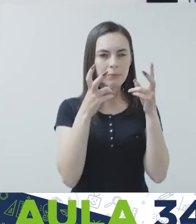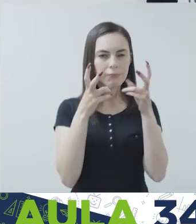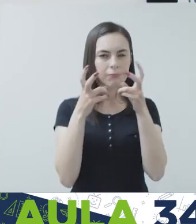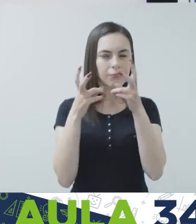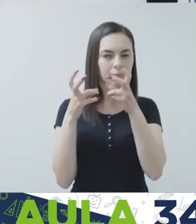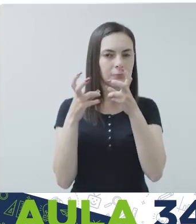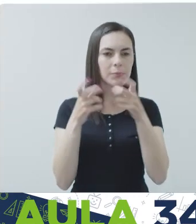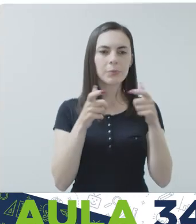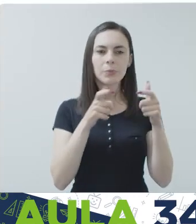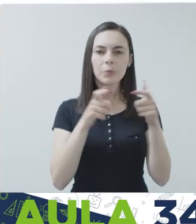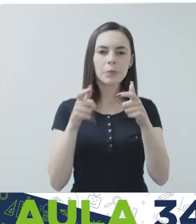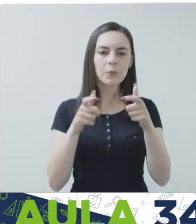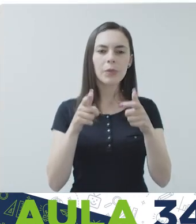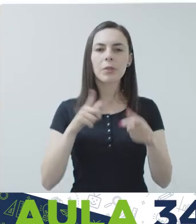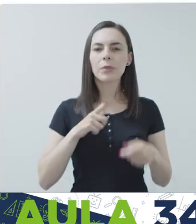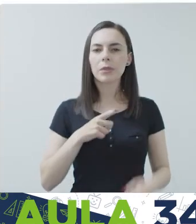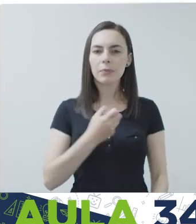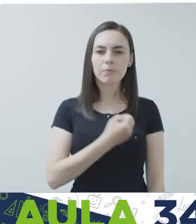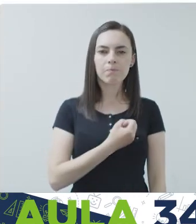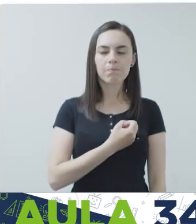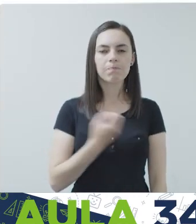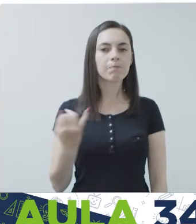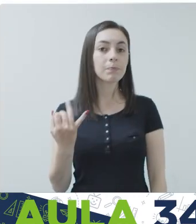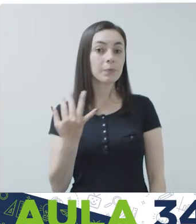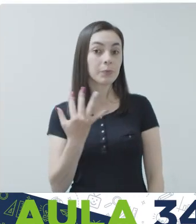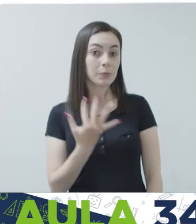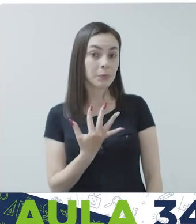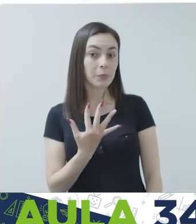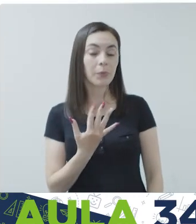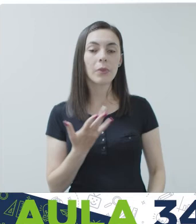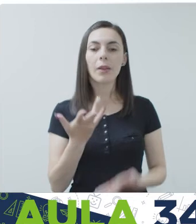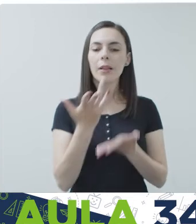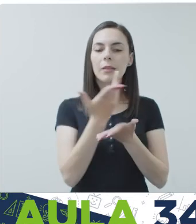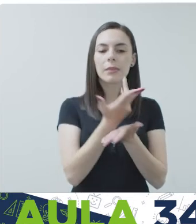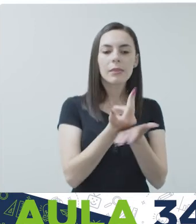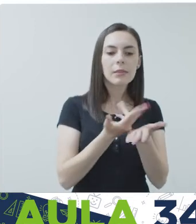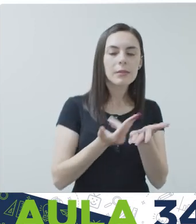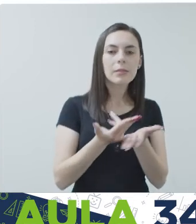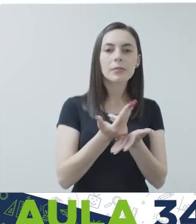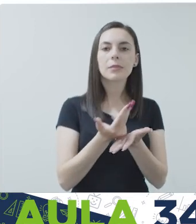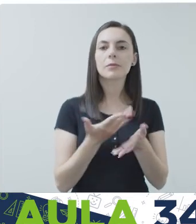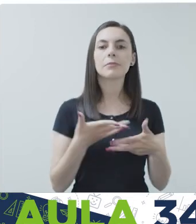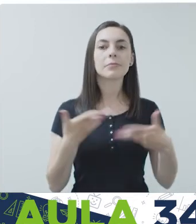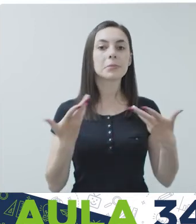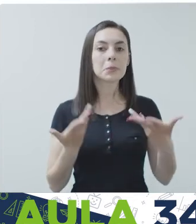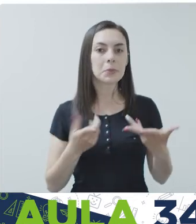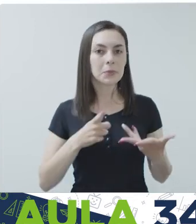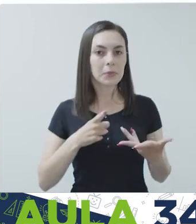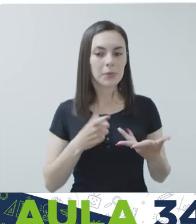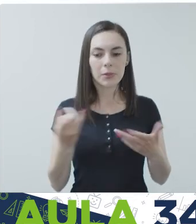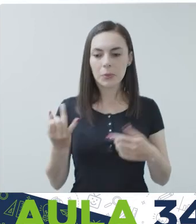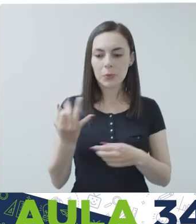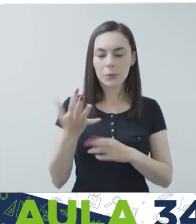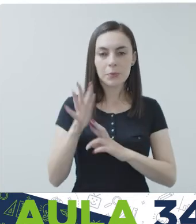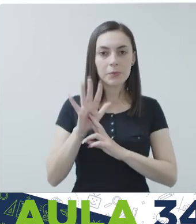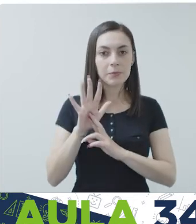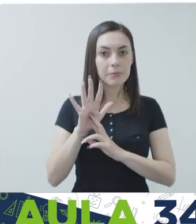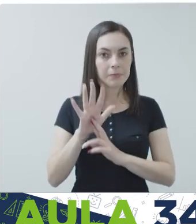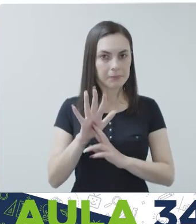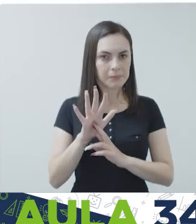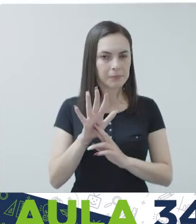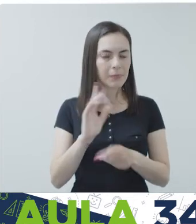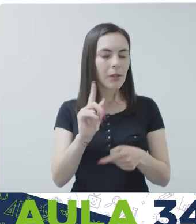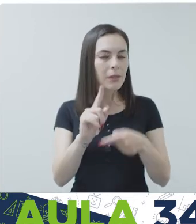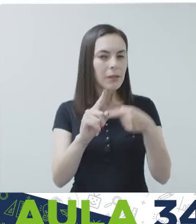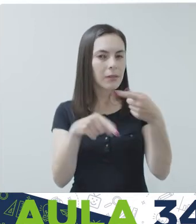os lugares, aonde elas estão, quais são os desenhos que representam as quantidades dos números. E